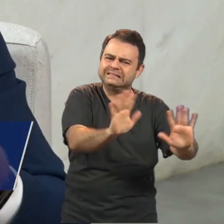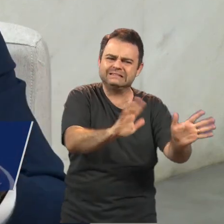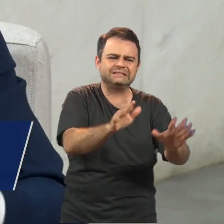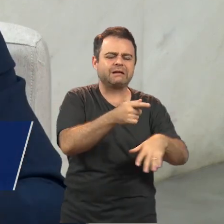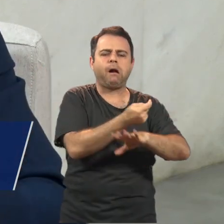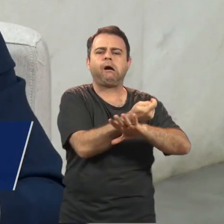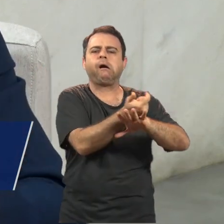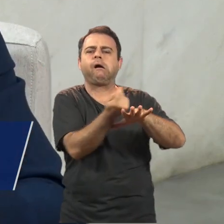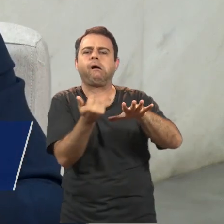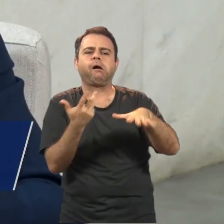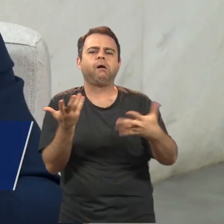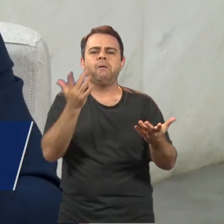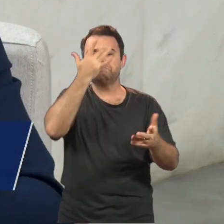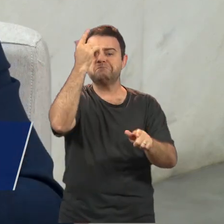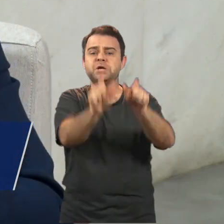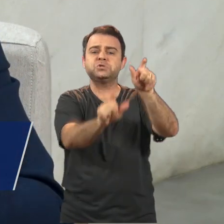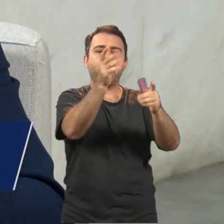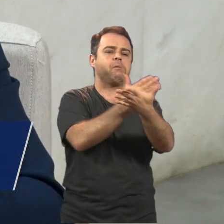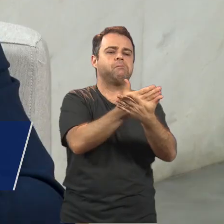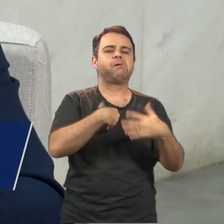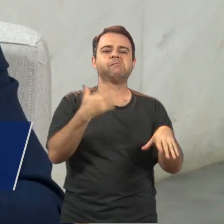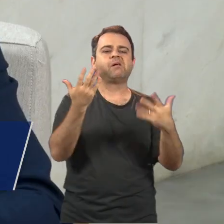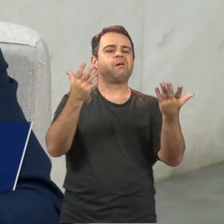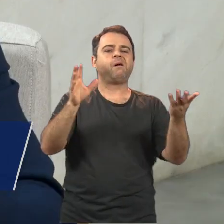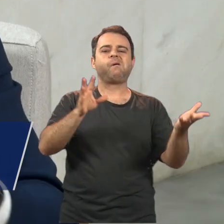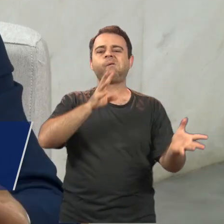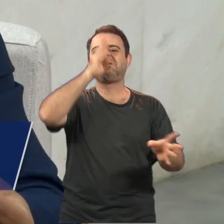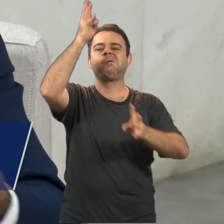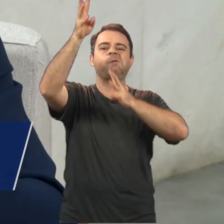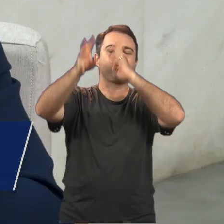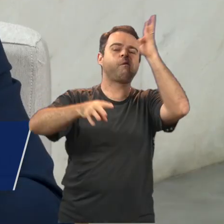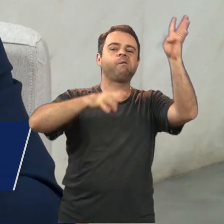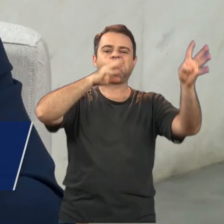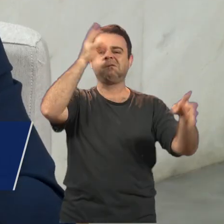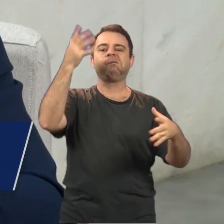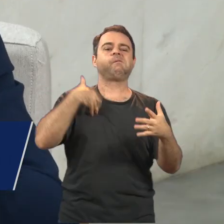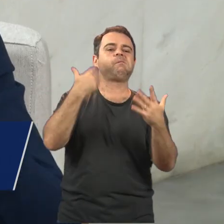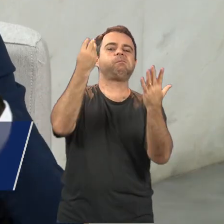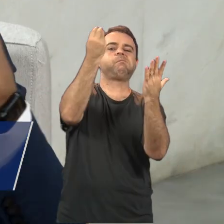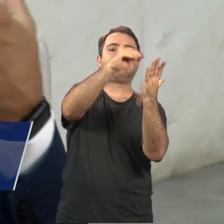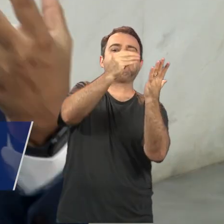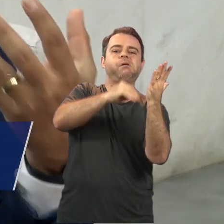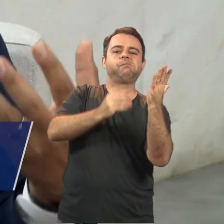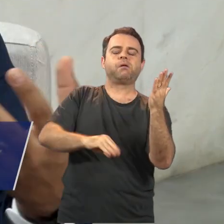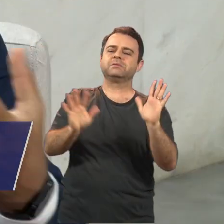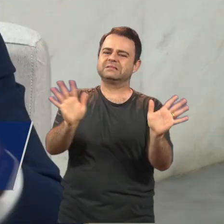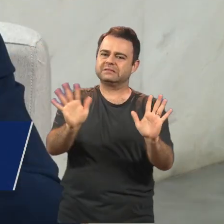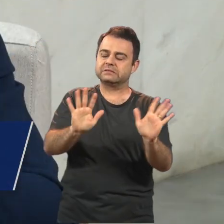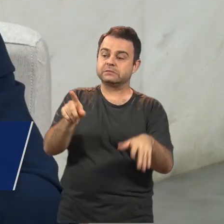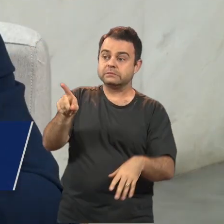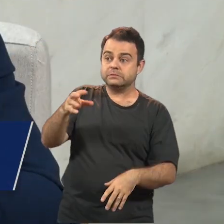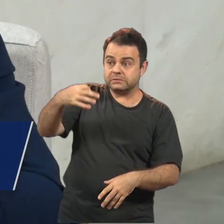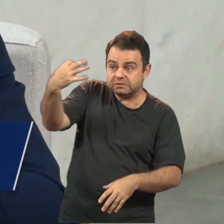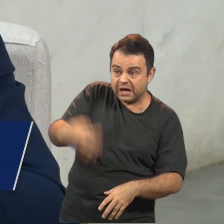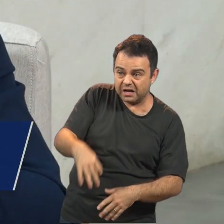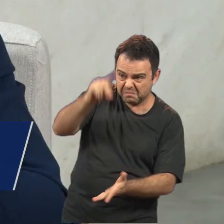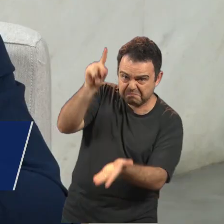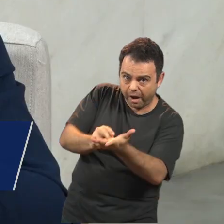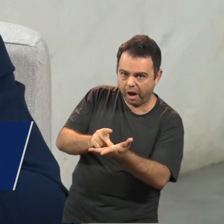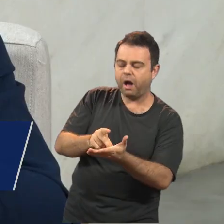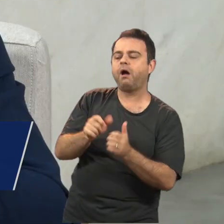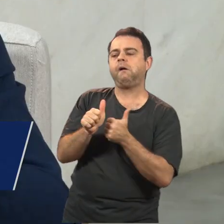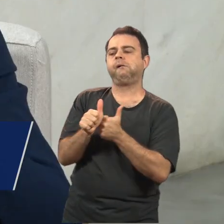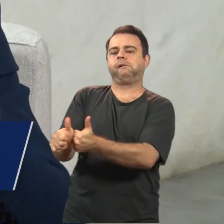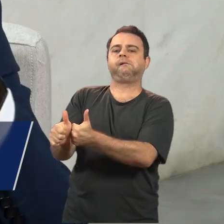muito importante que você procure veículos sérios, como a TV Câmara, por exemplo, para que você entenda todo o andamento daquele projeto que está